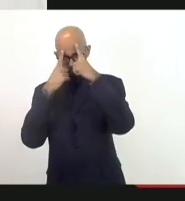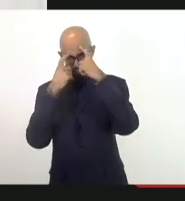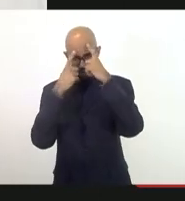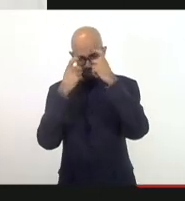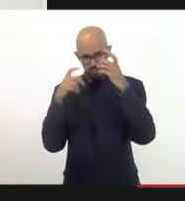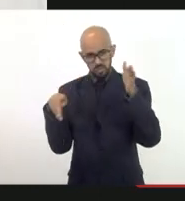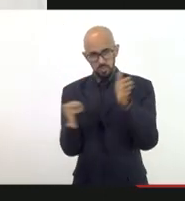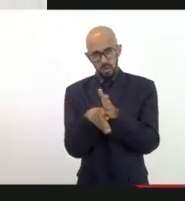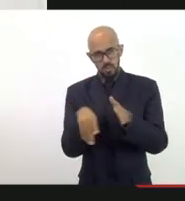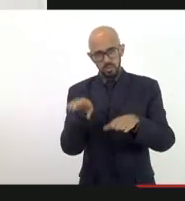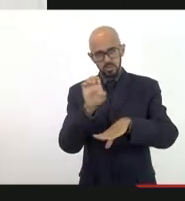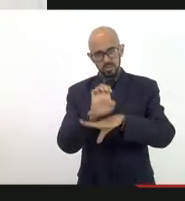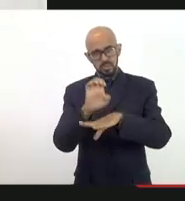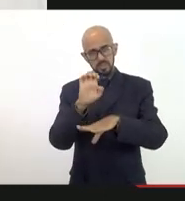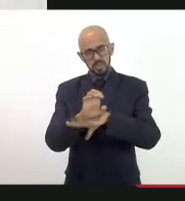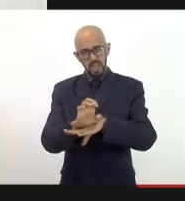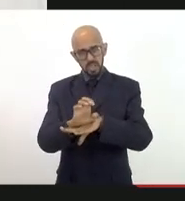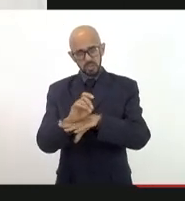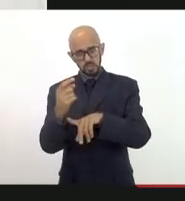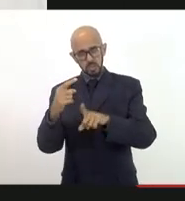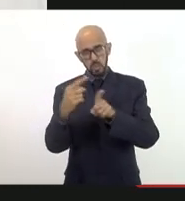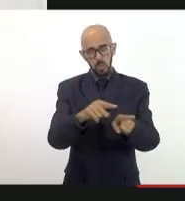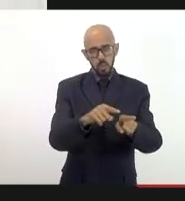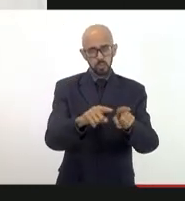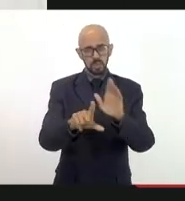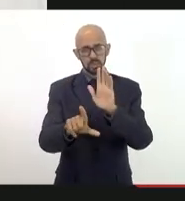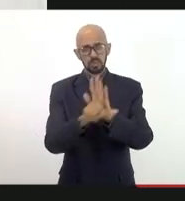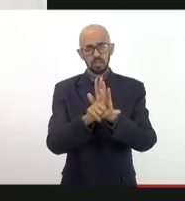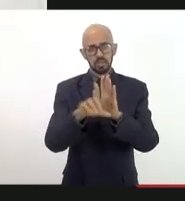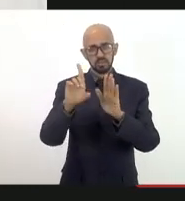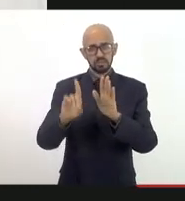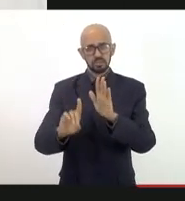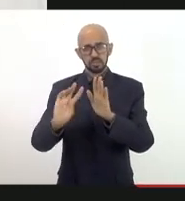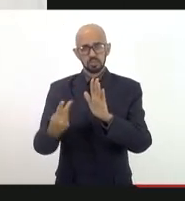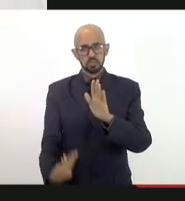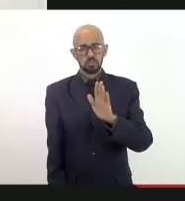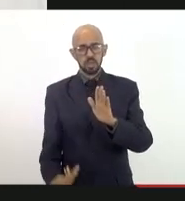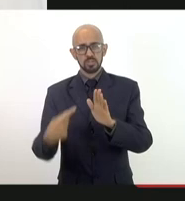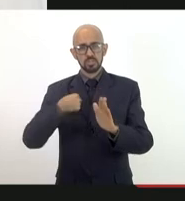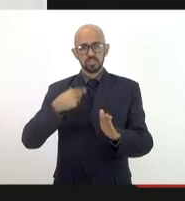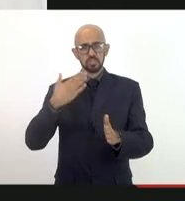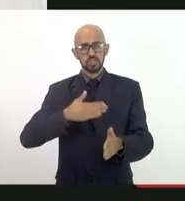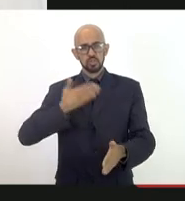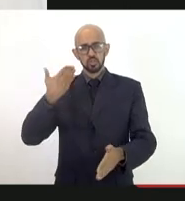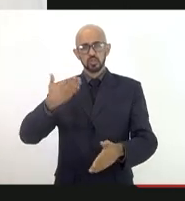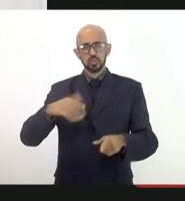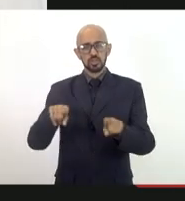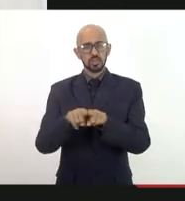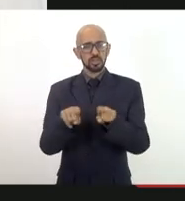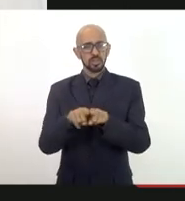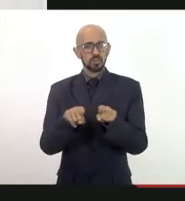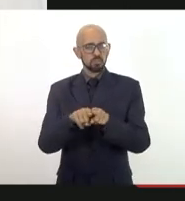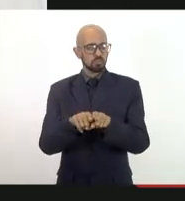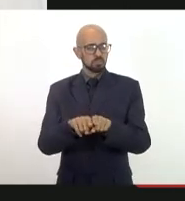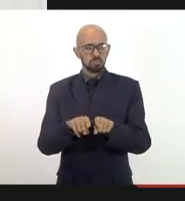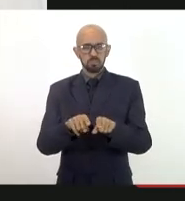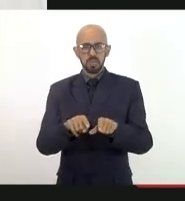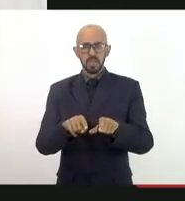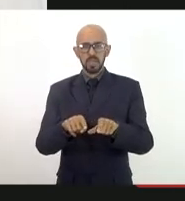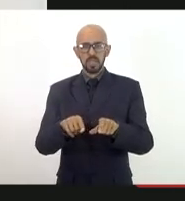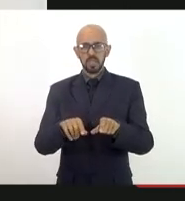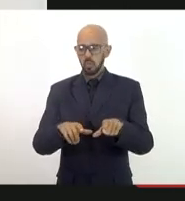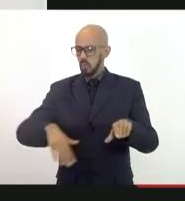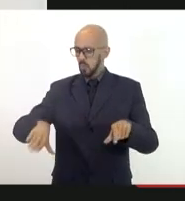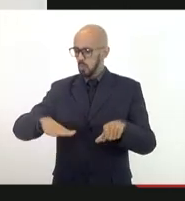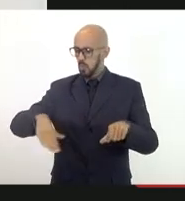de tantas violações de direitos humanos, nós nos assustamos com as condições sanitárias do Jacarezinho. Então, assim, eu acho que